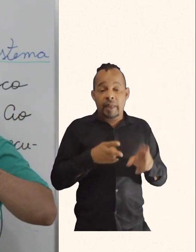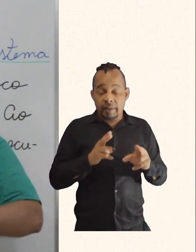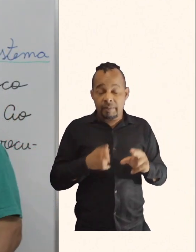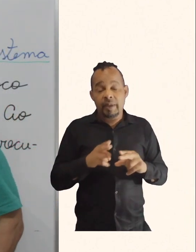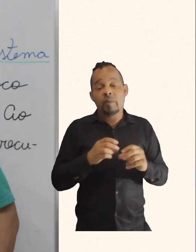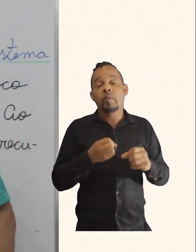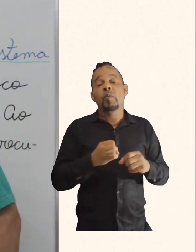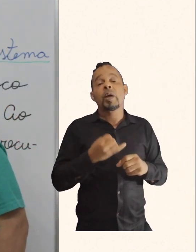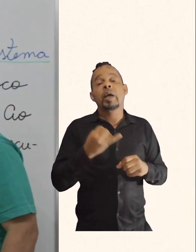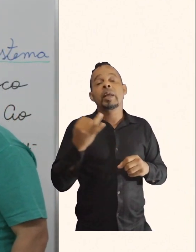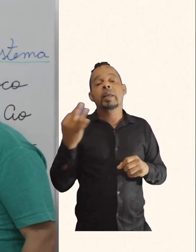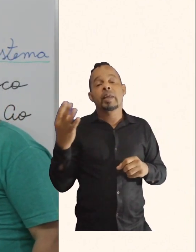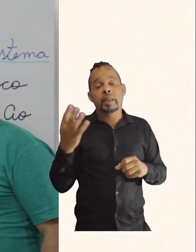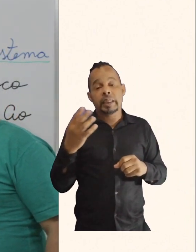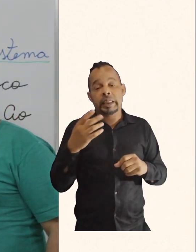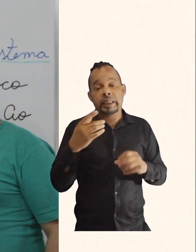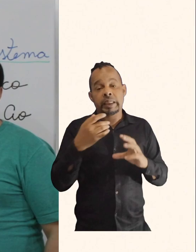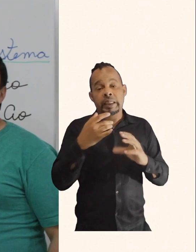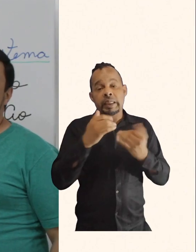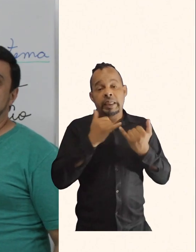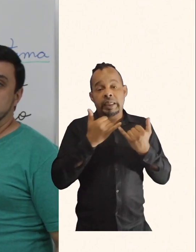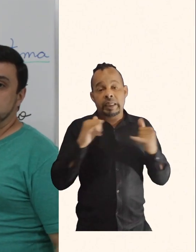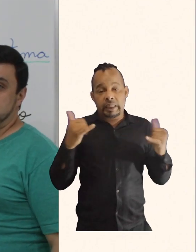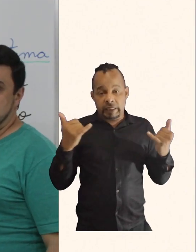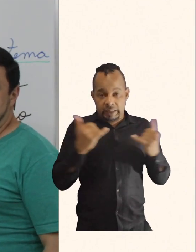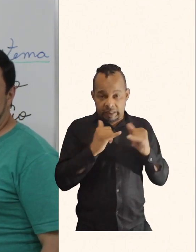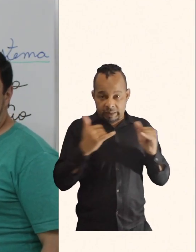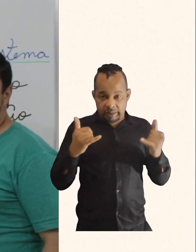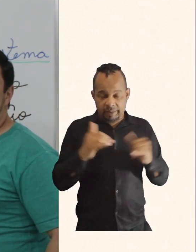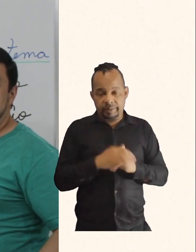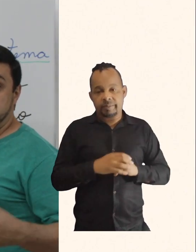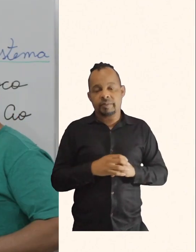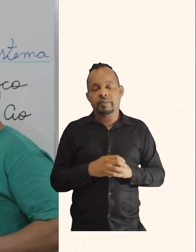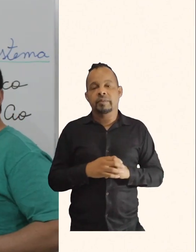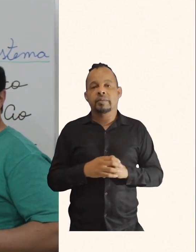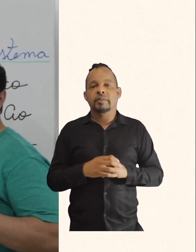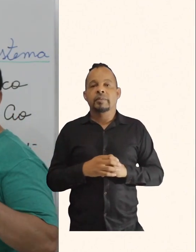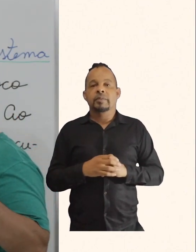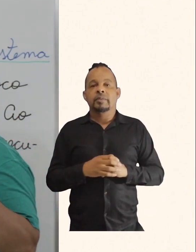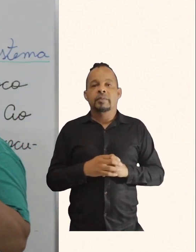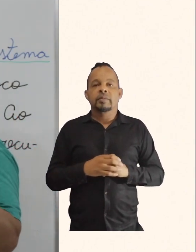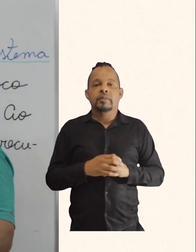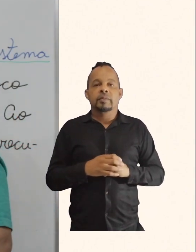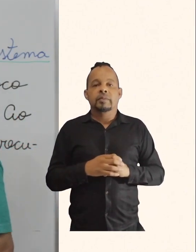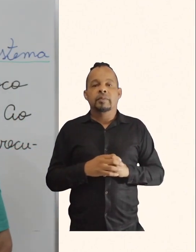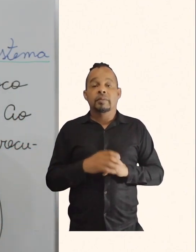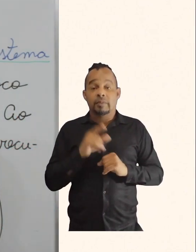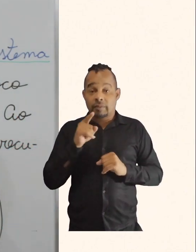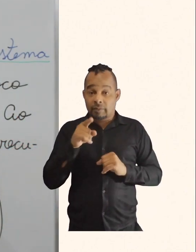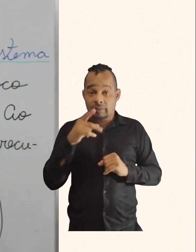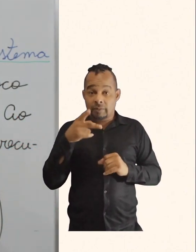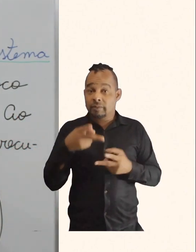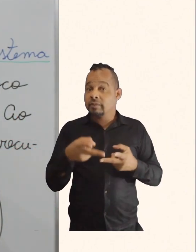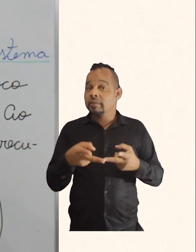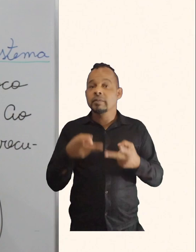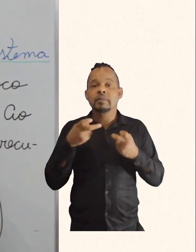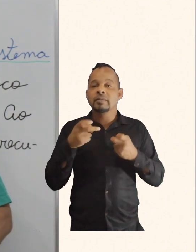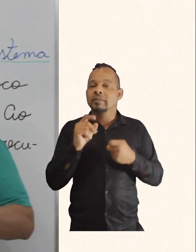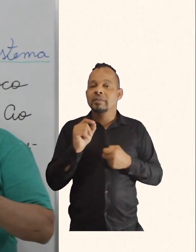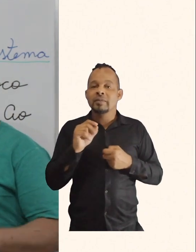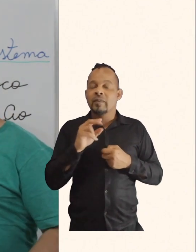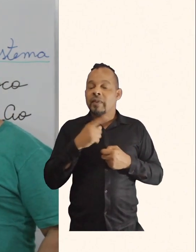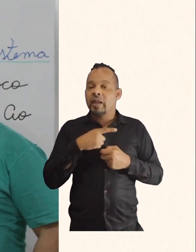de energia, independente do caminho que eu sigo aqui. Note que eu não